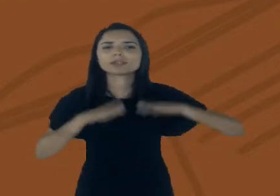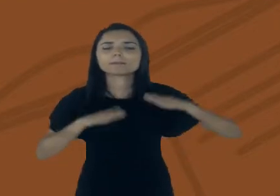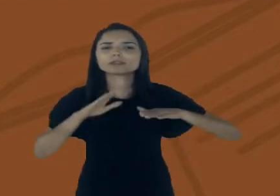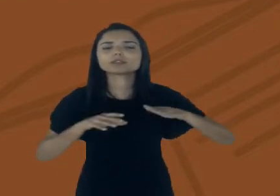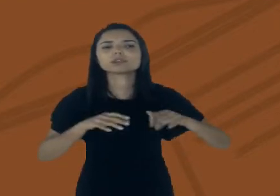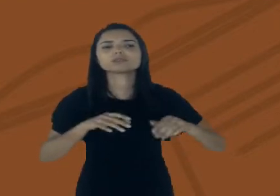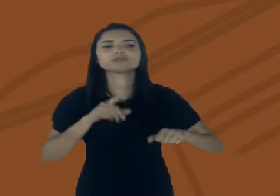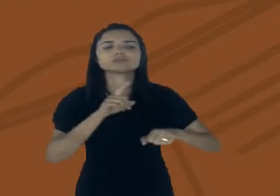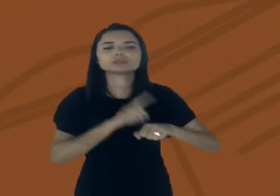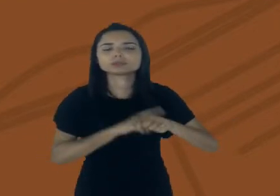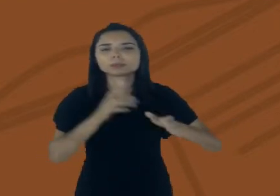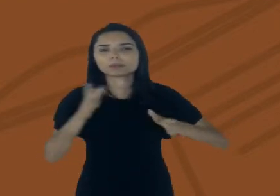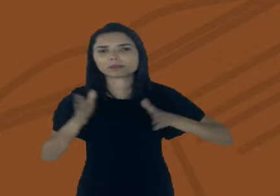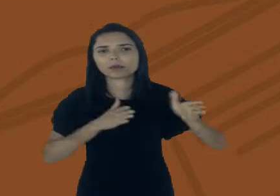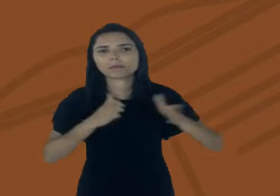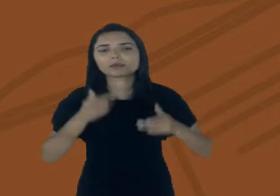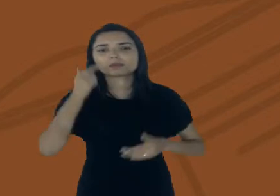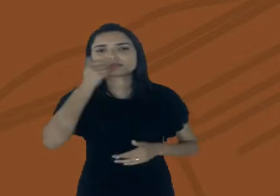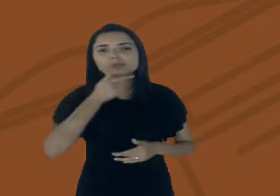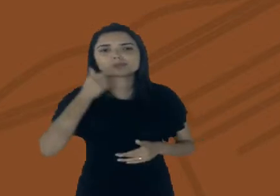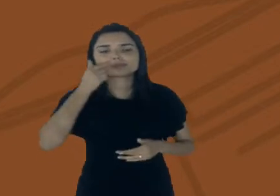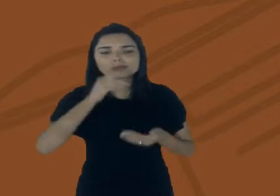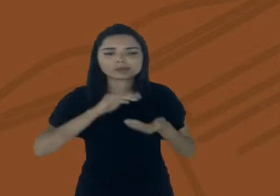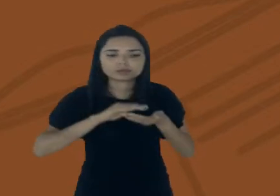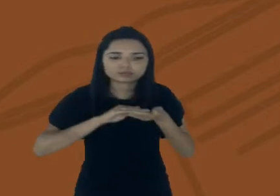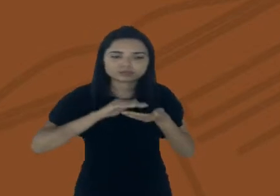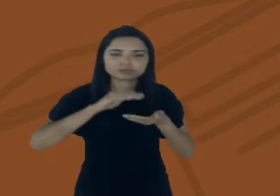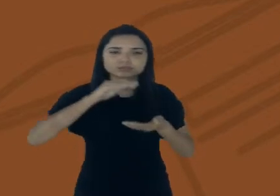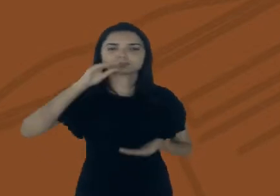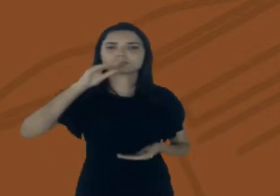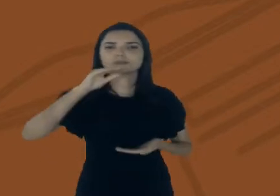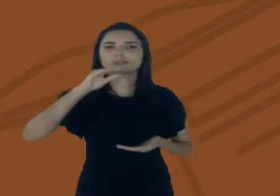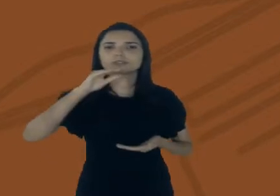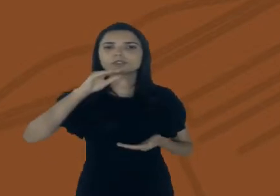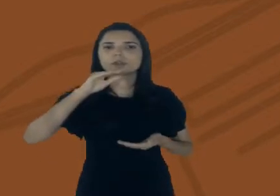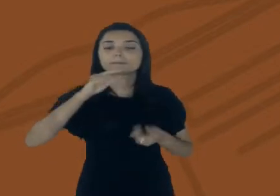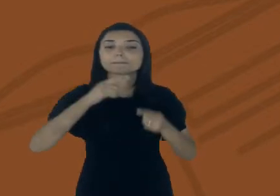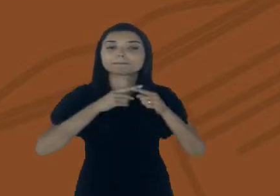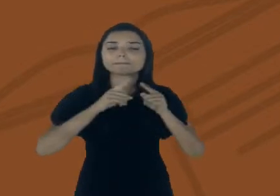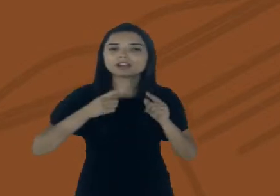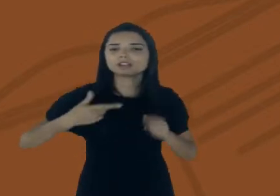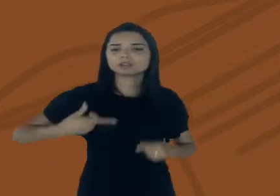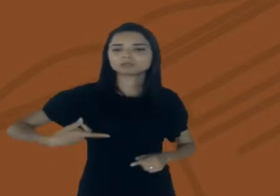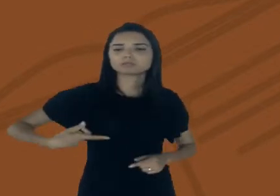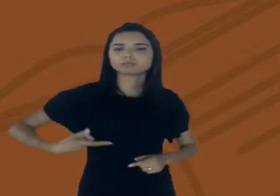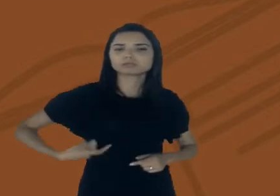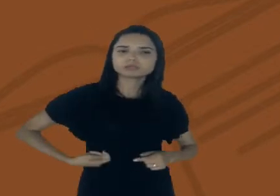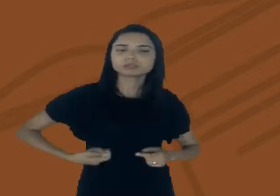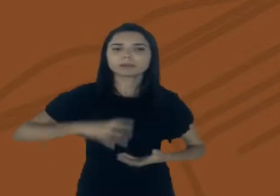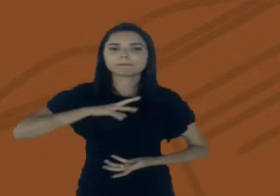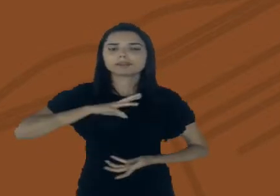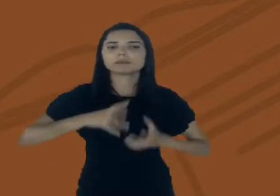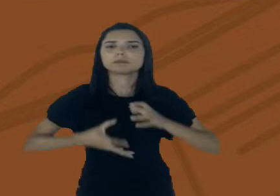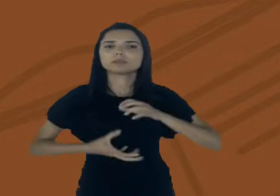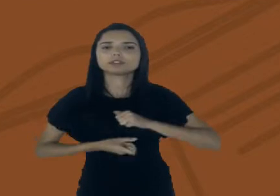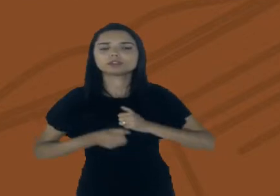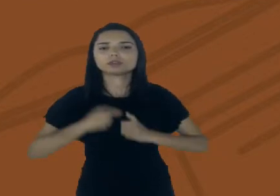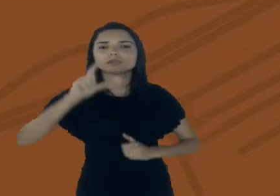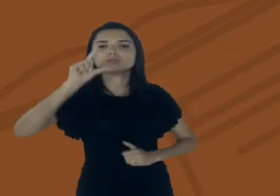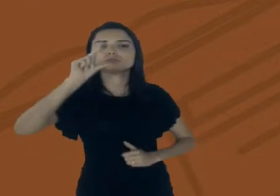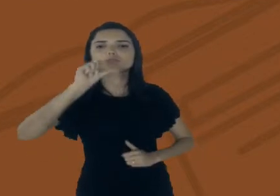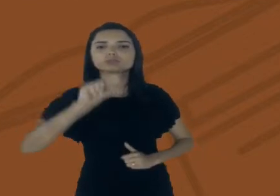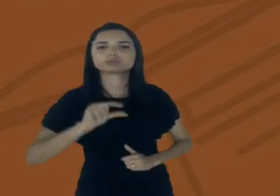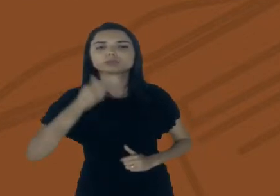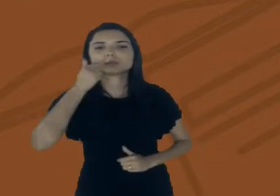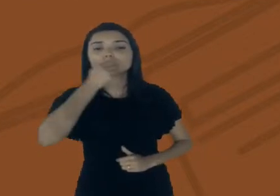come, a glicemia aumenta, certo? Mas com a insulina ativando o nosso corpo, isso diminui. Só que as pessoas